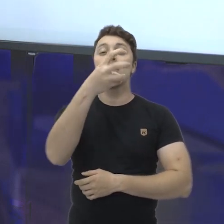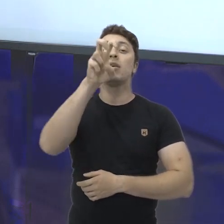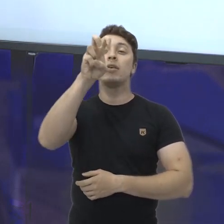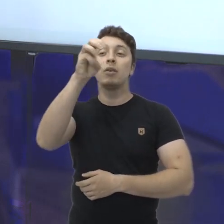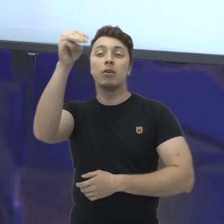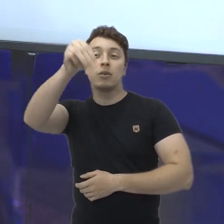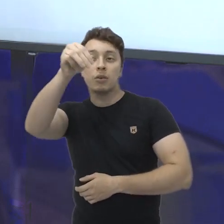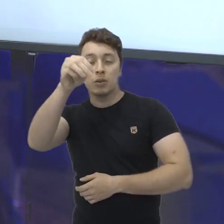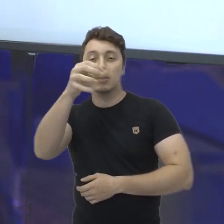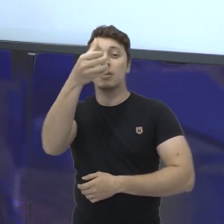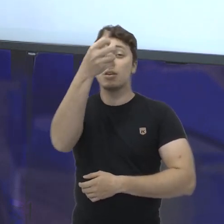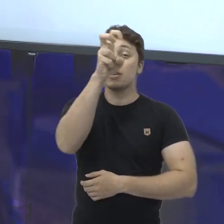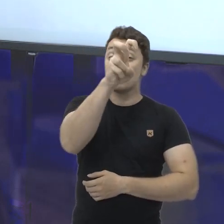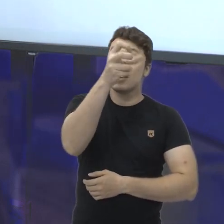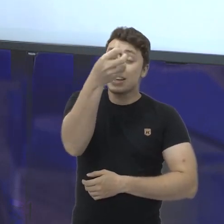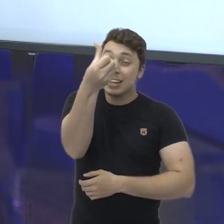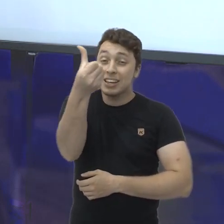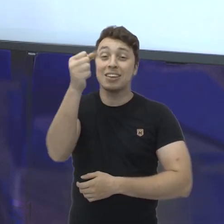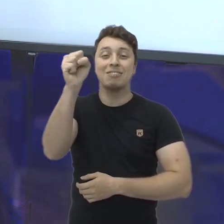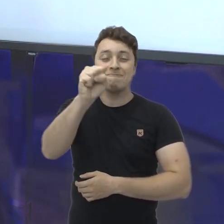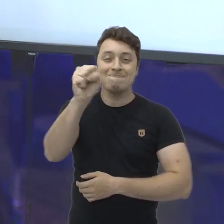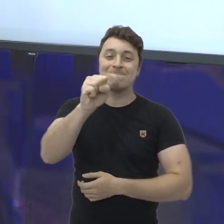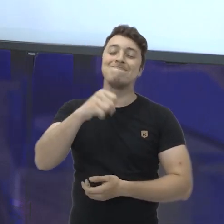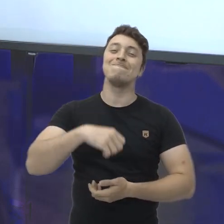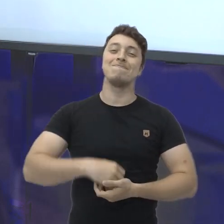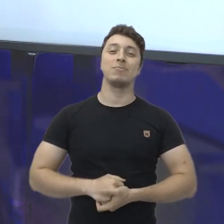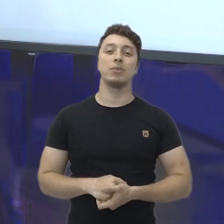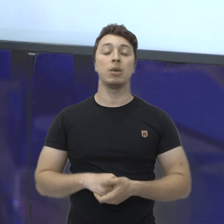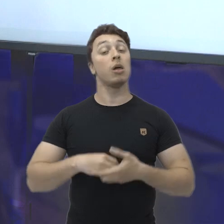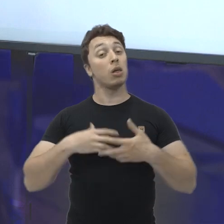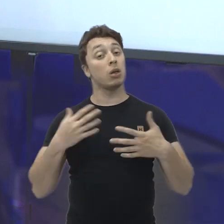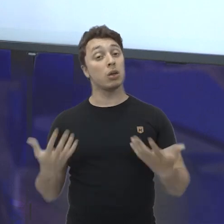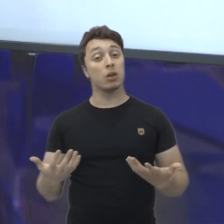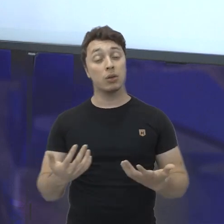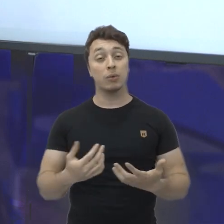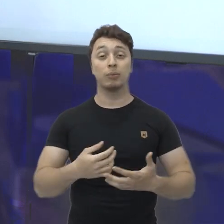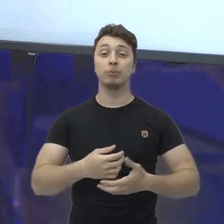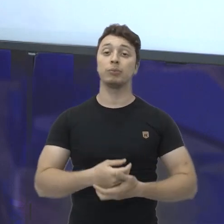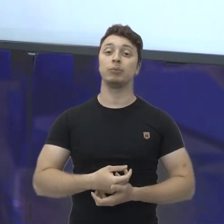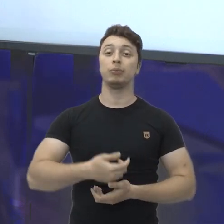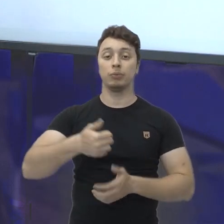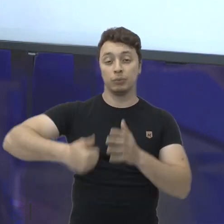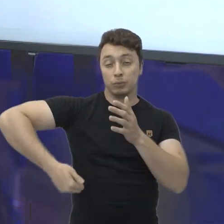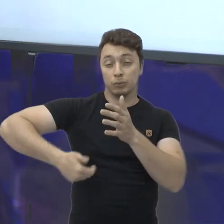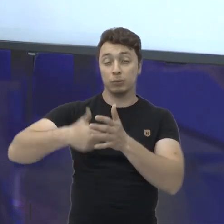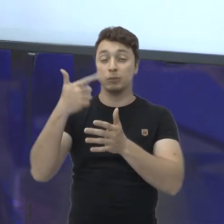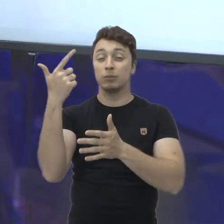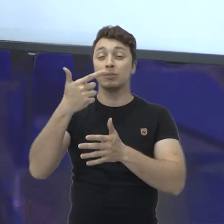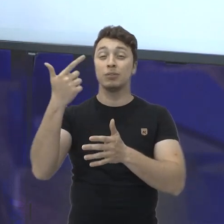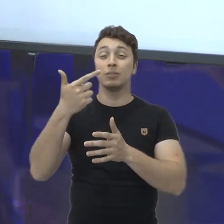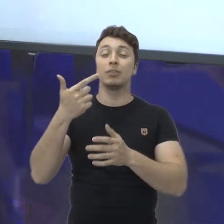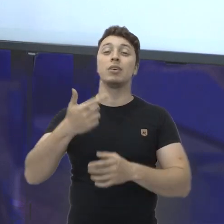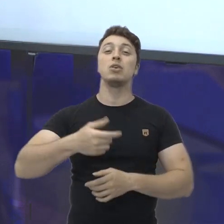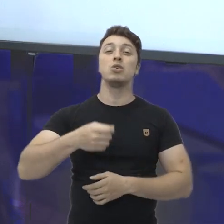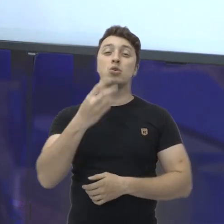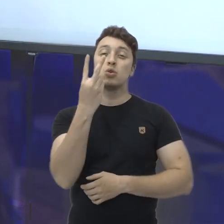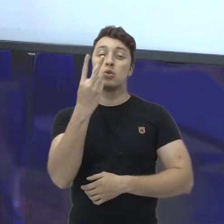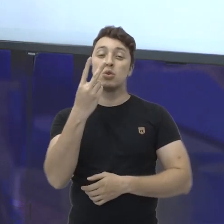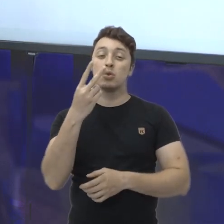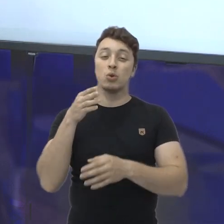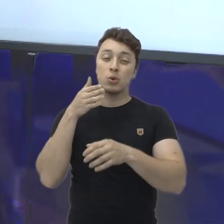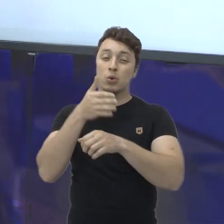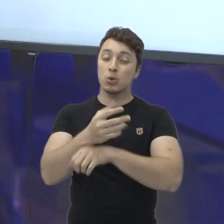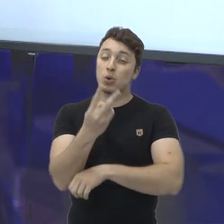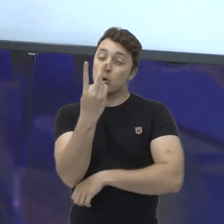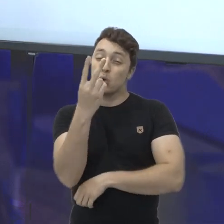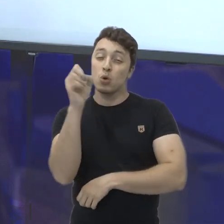35 minutos e 56 segundos. Então, o segundo colocado chegou 2 segundos